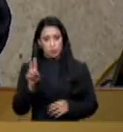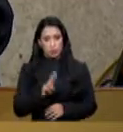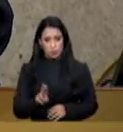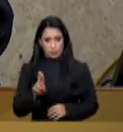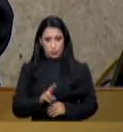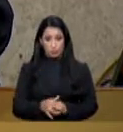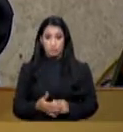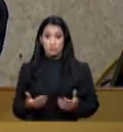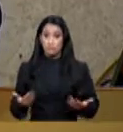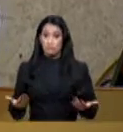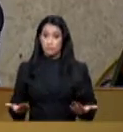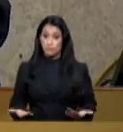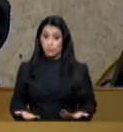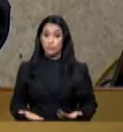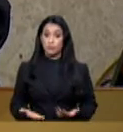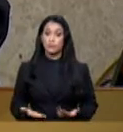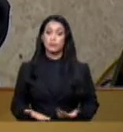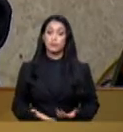aí